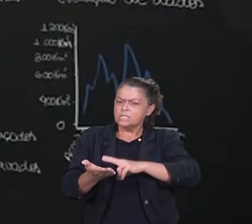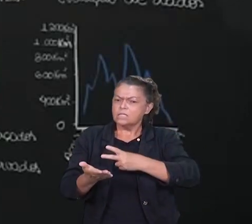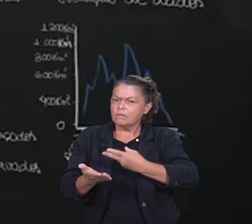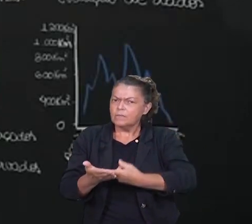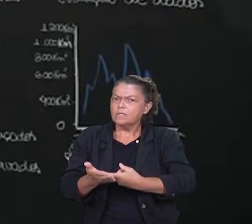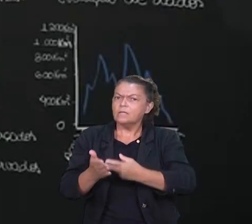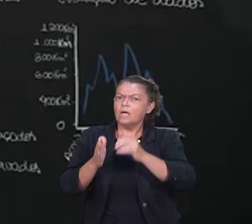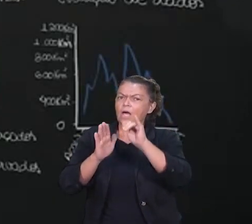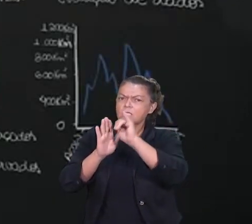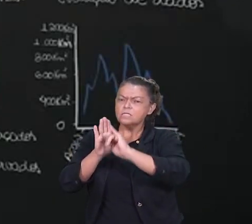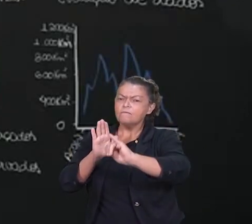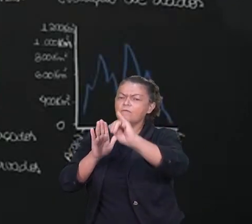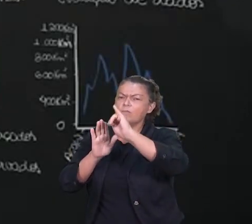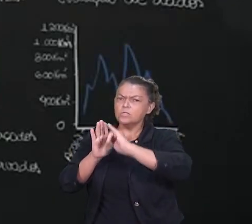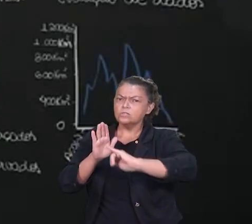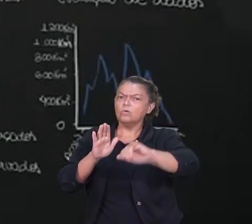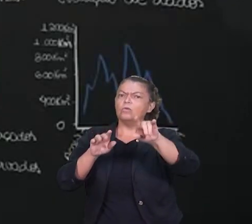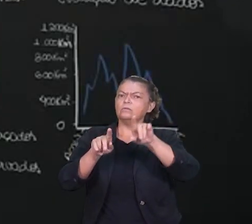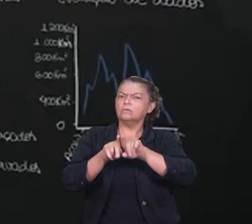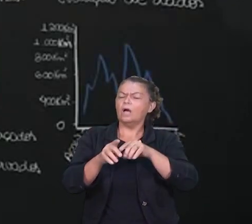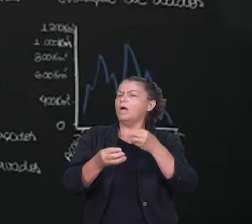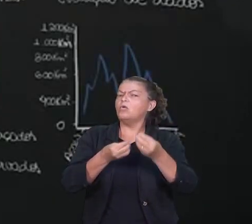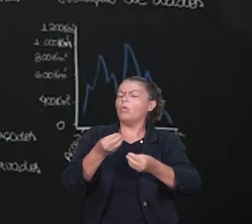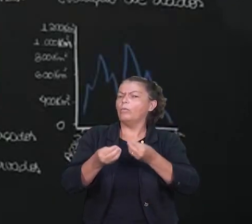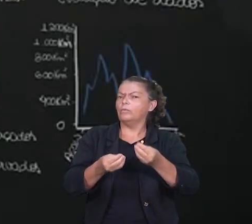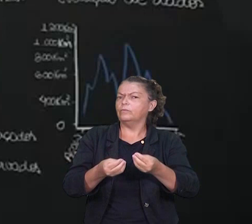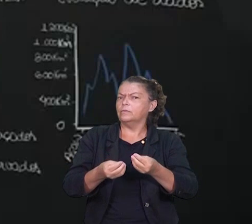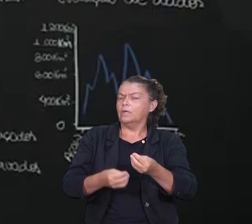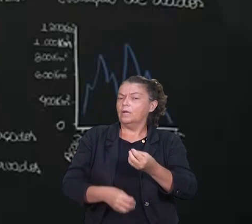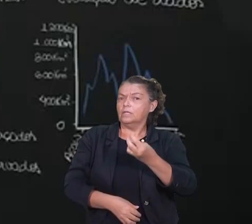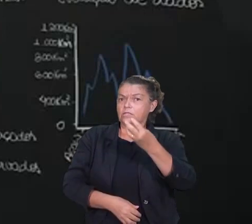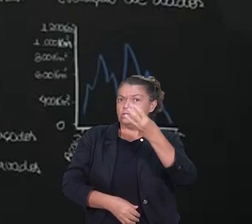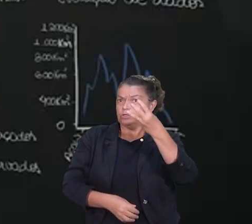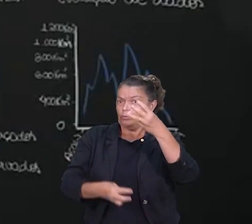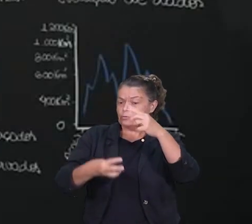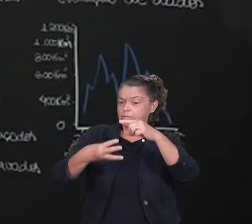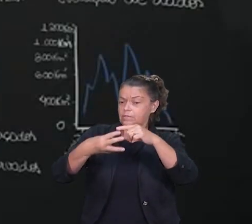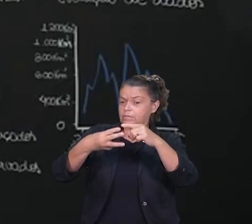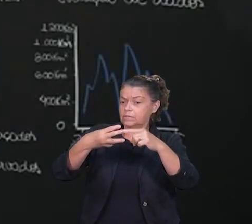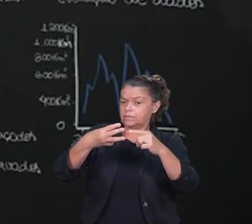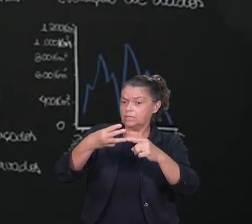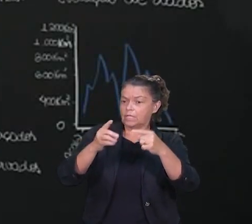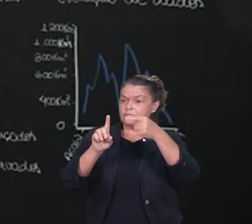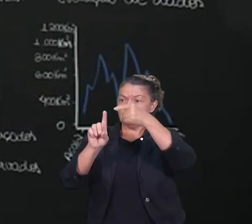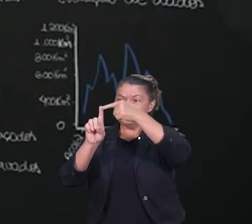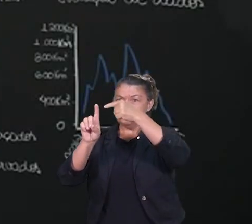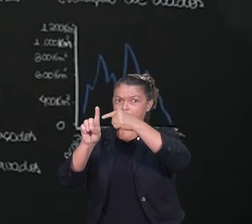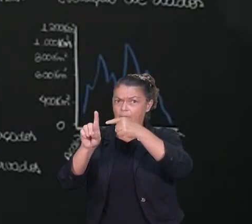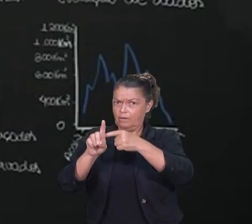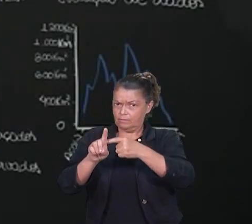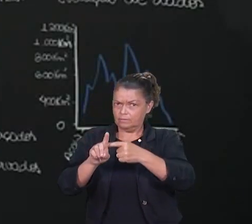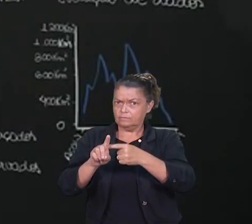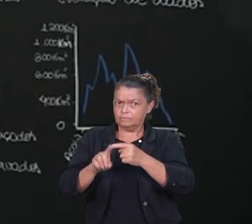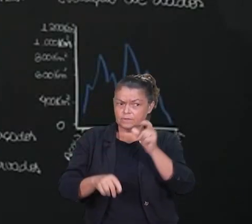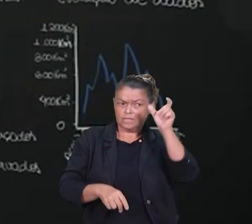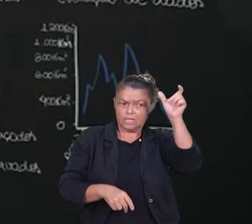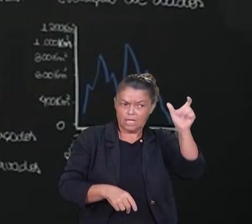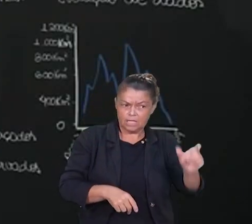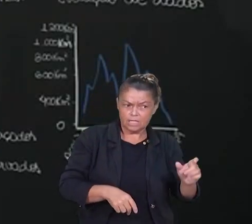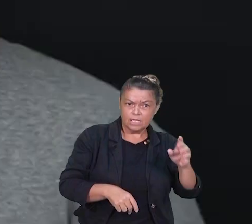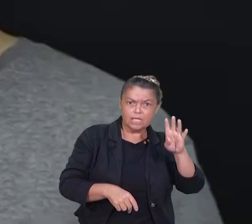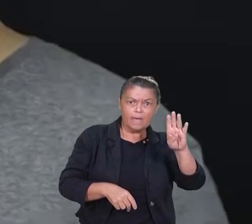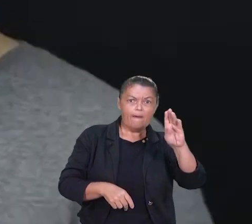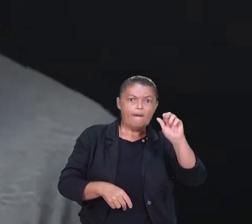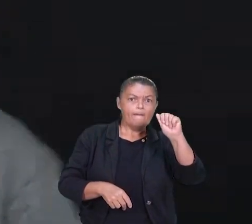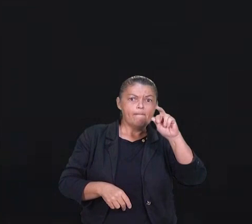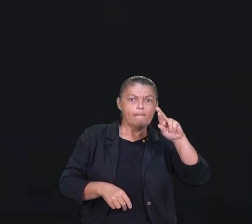determinado fenômeno. Agora, como que funciona? Temos 3 tipos principais: o gráfico de barras, o de setor e o de